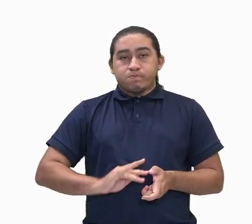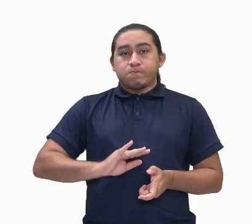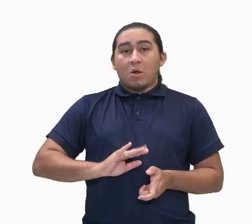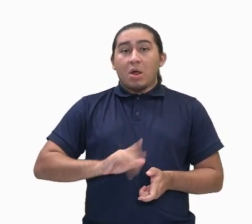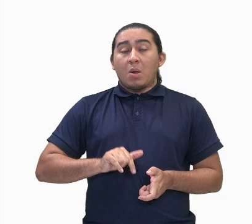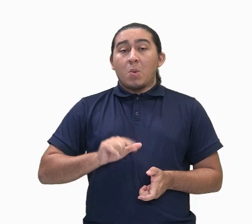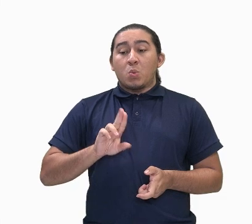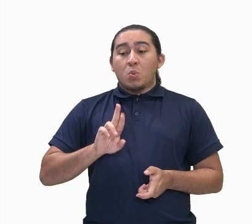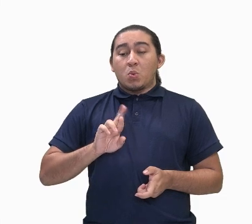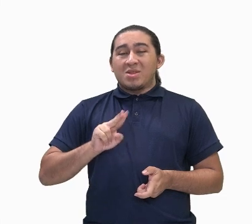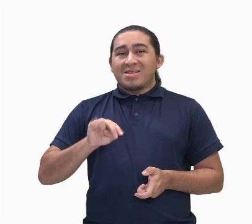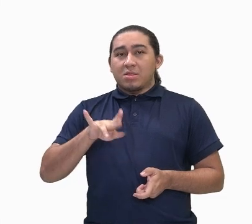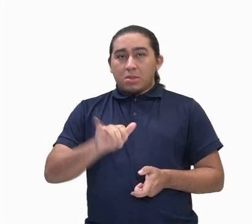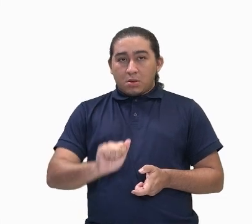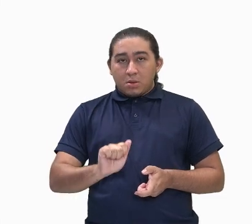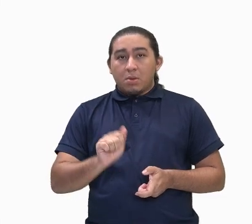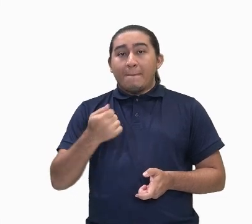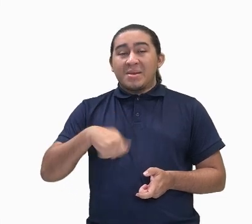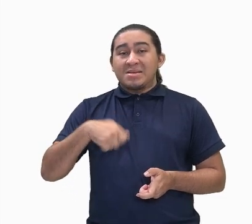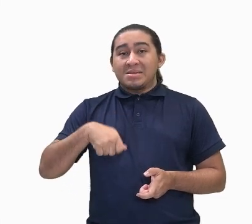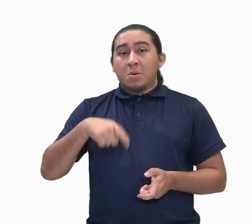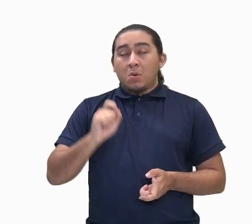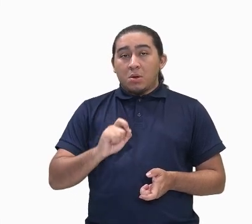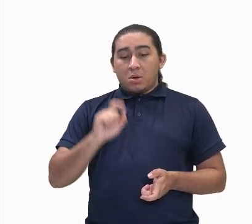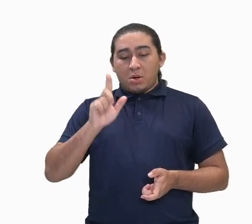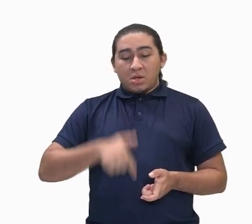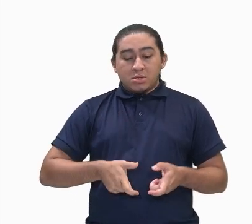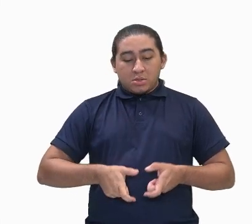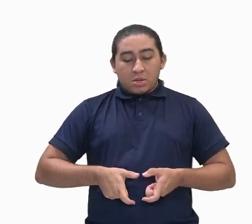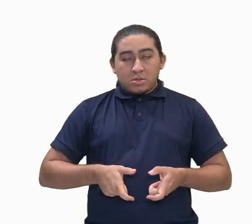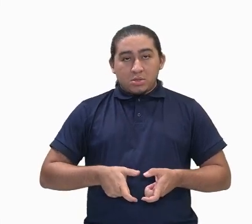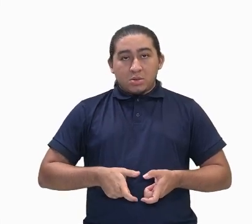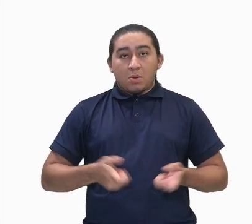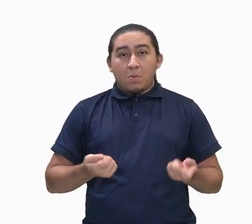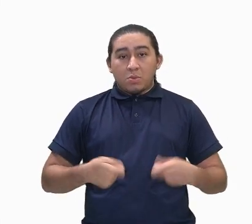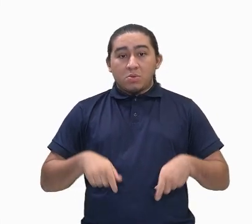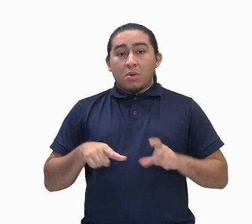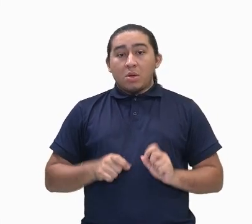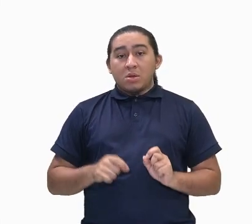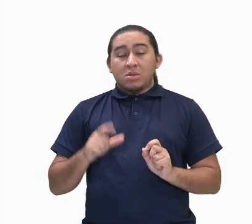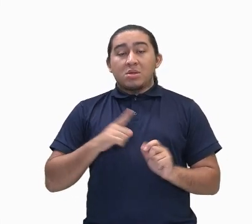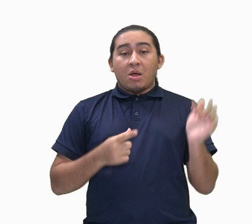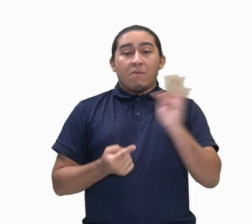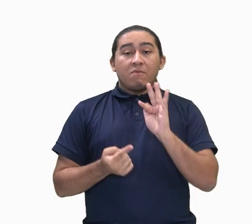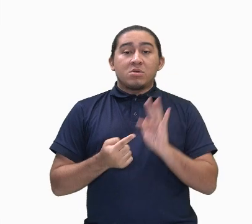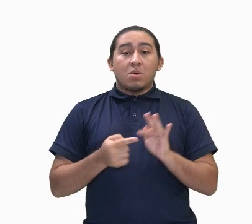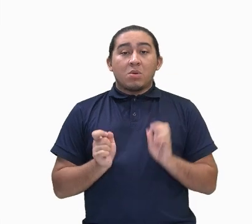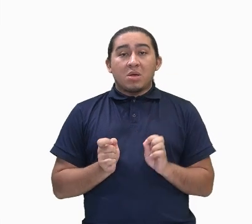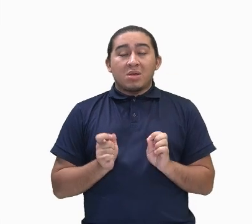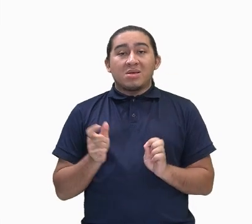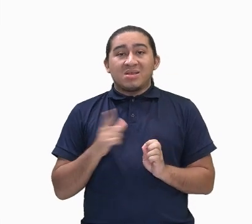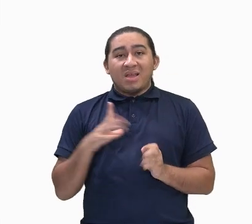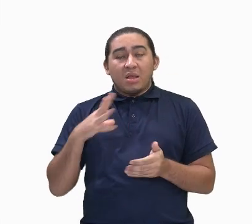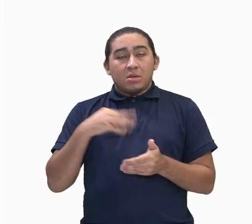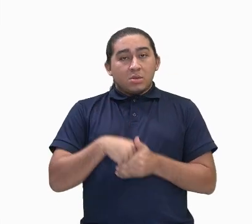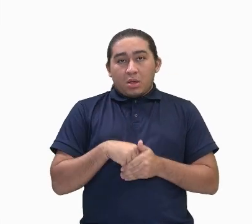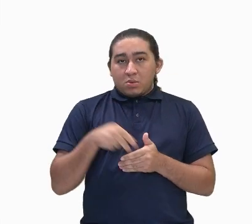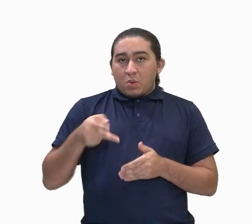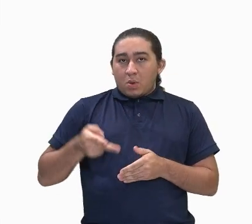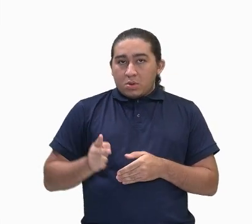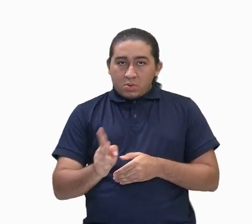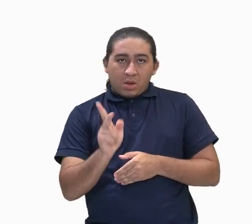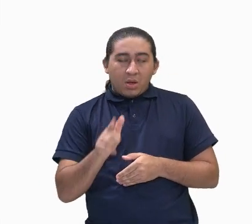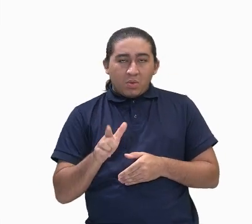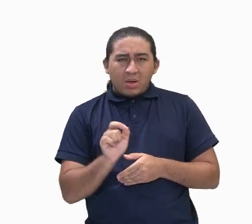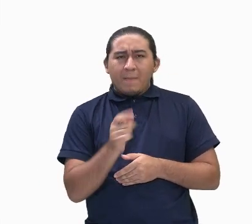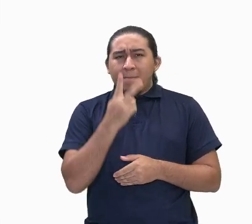Então, ela precisa ali que esse tecido da bexiga urinária, ele tem essa função de impermeabilizar. Então ela vai funcionar como